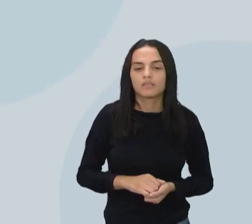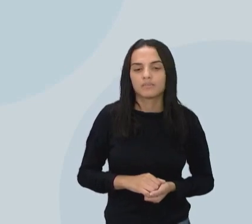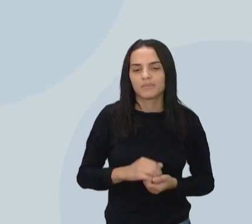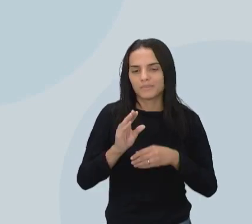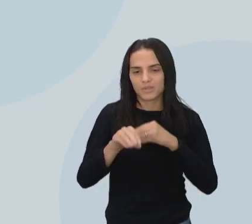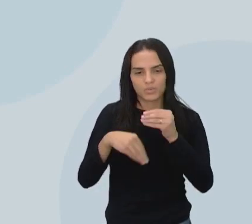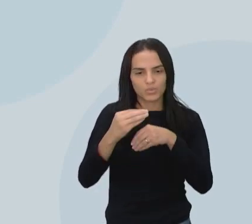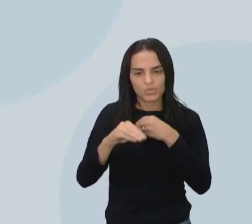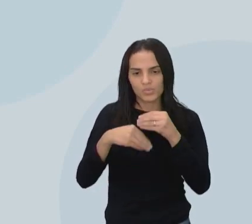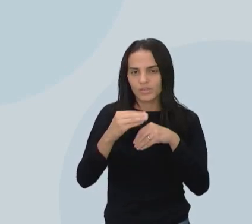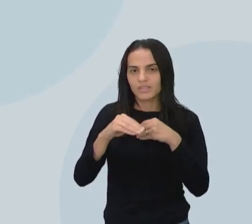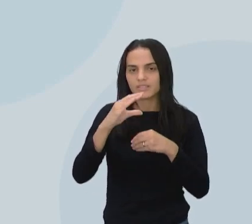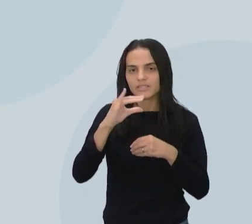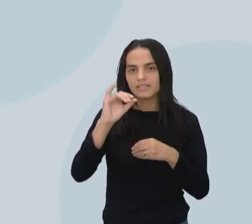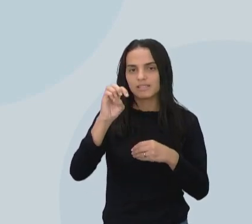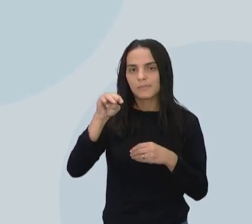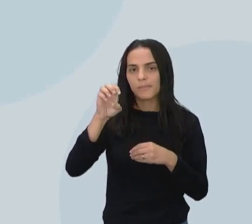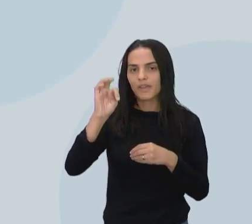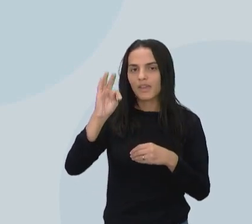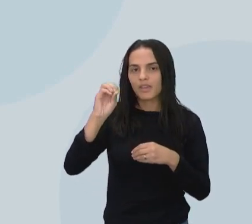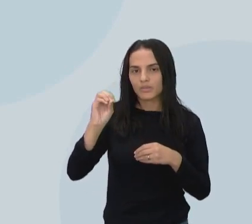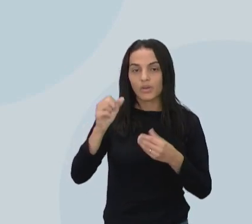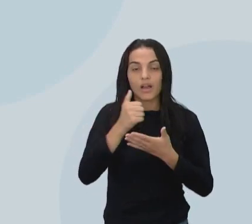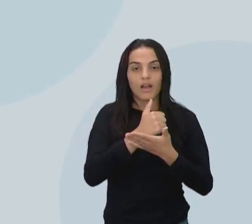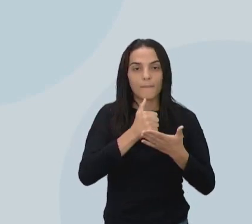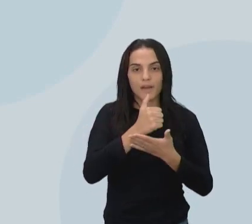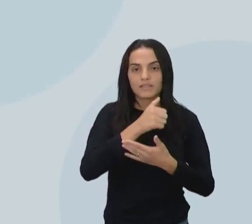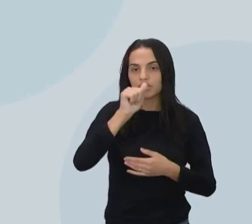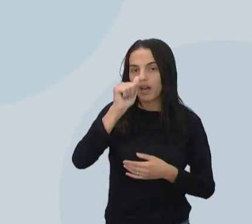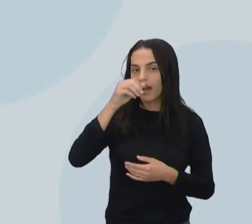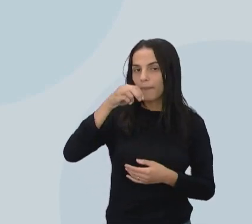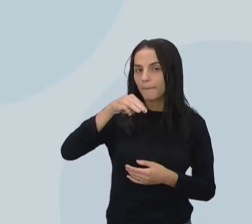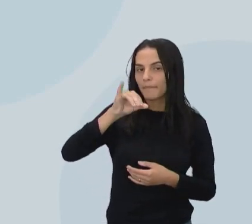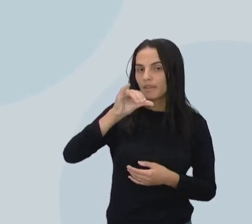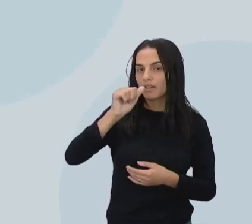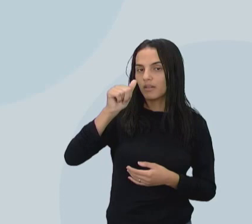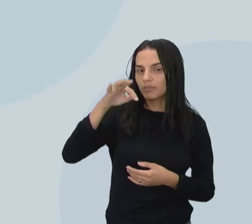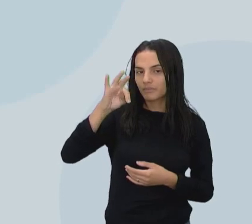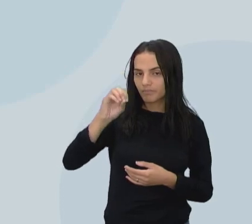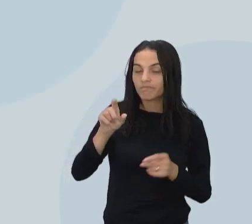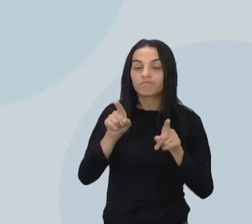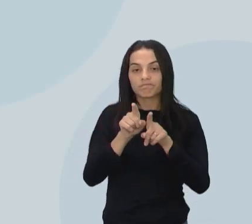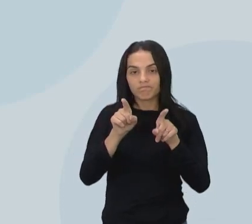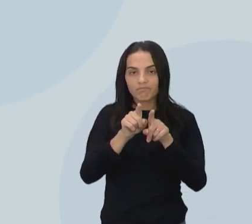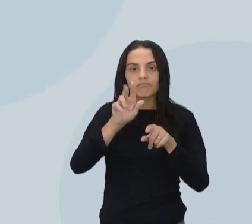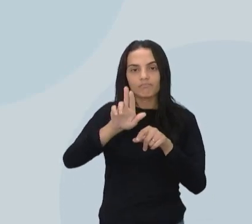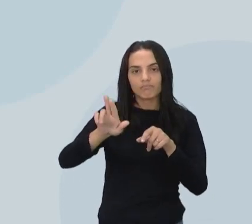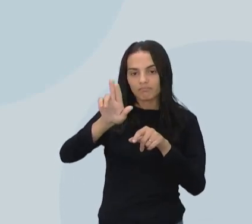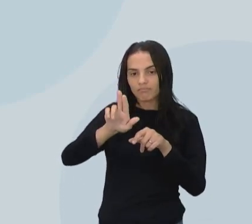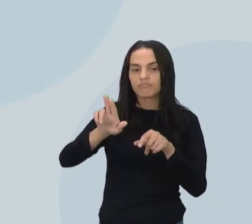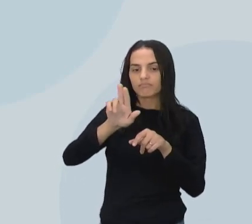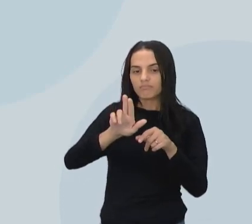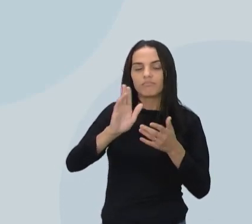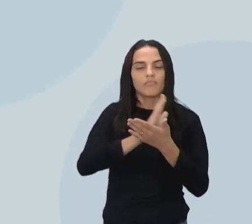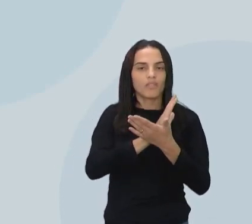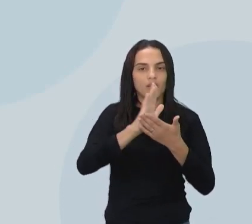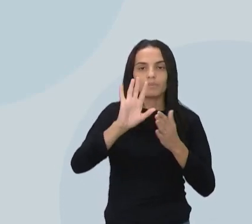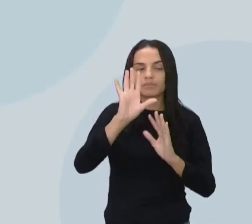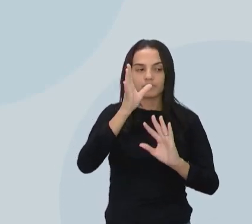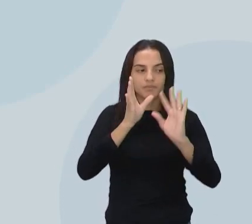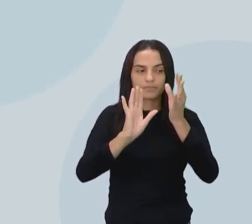de uma espécie de cimento à base de amianto. Então, ele era utilizado em algumas